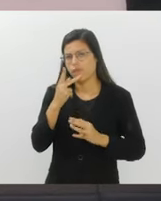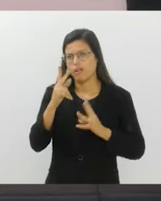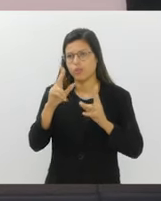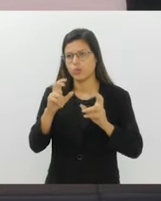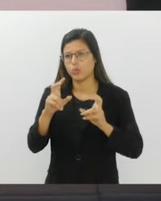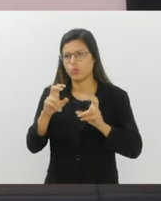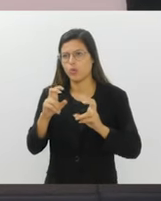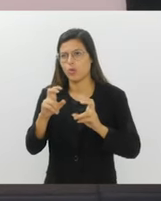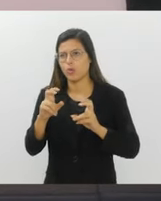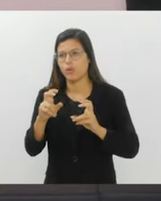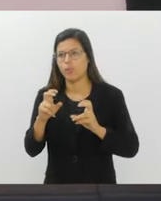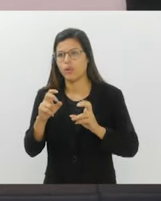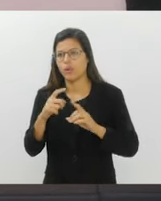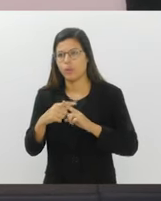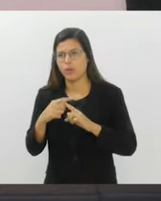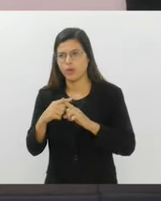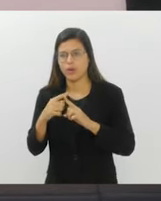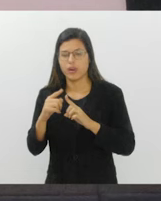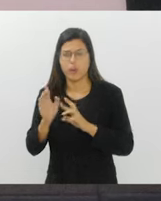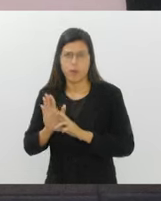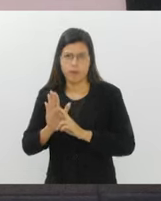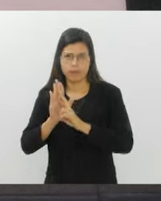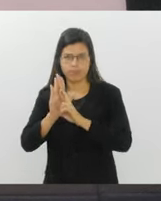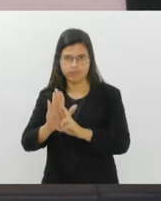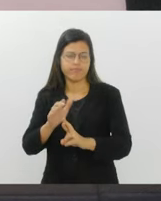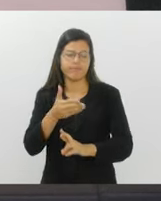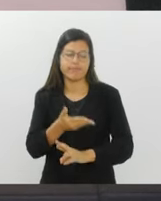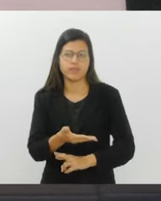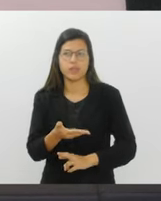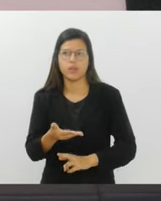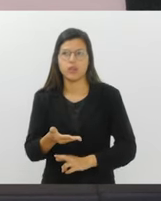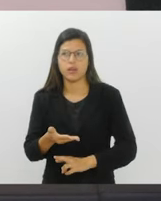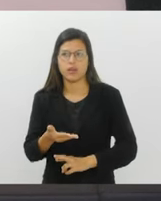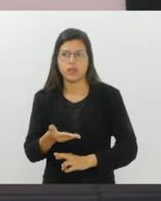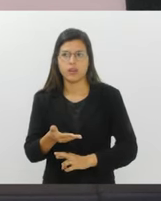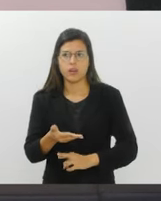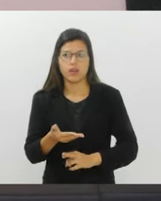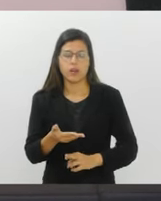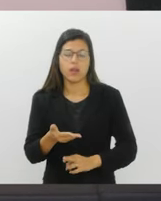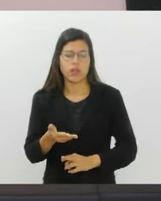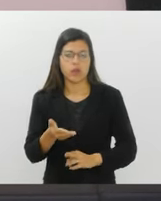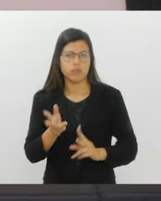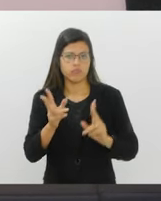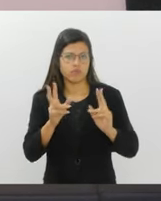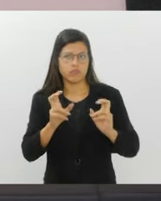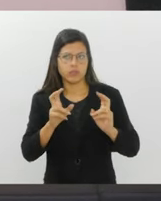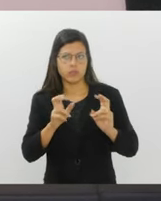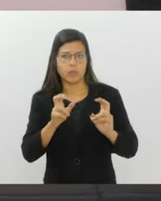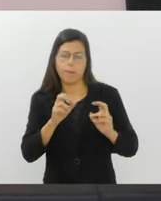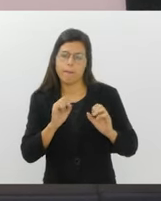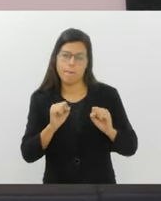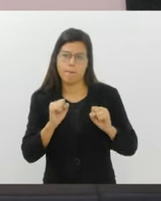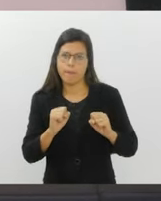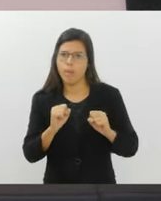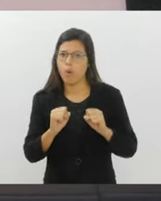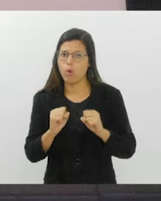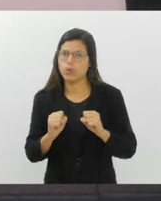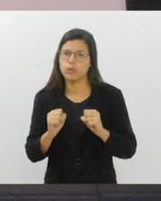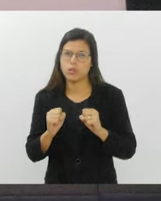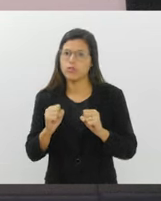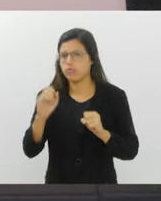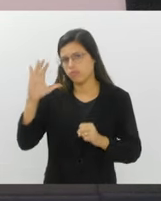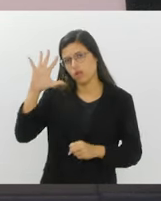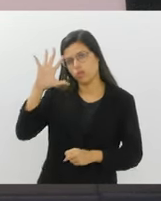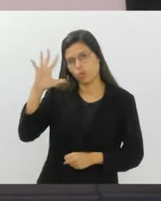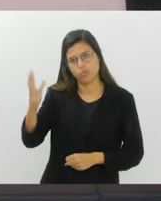um representante é ele, ele chamar a atenção, porque exatamente esse pode ser um caminho.